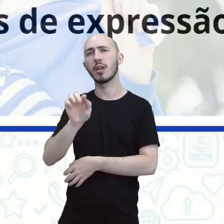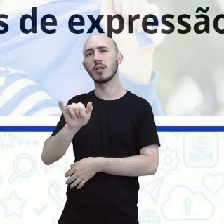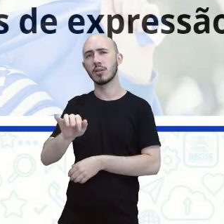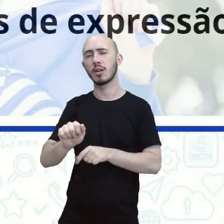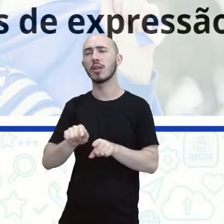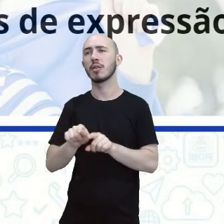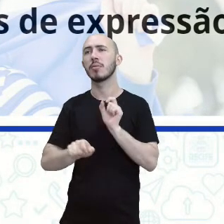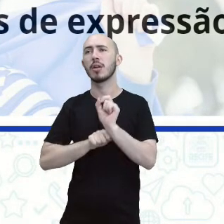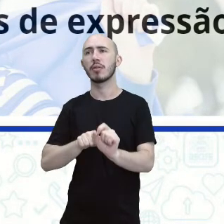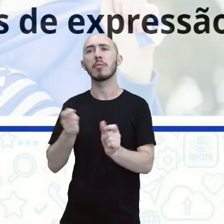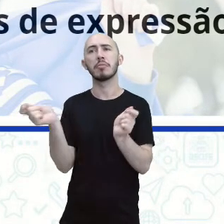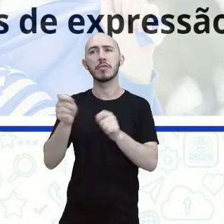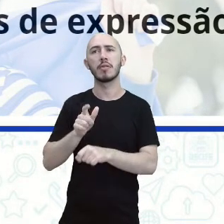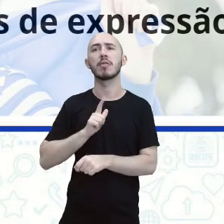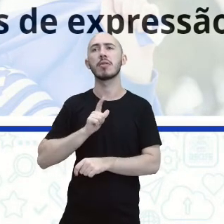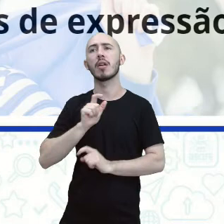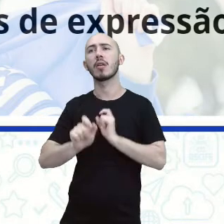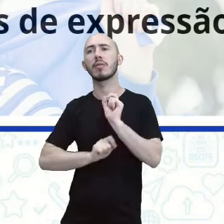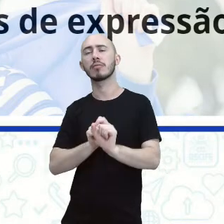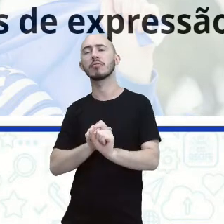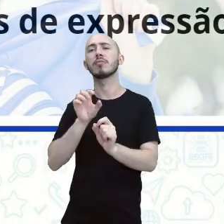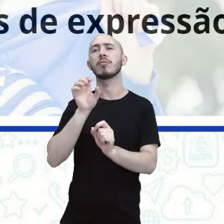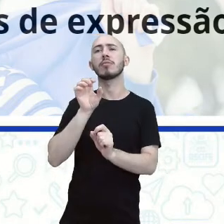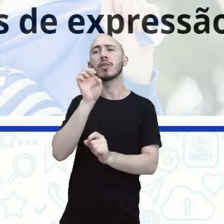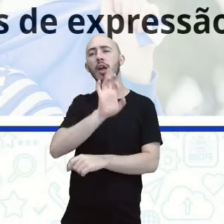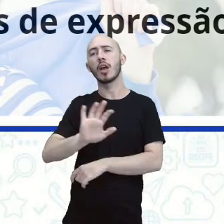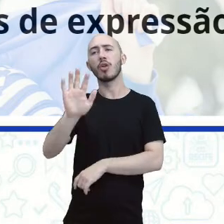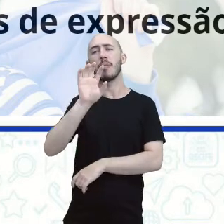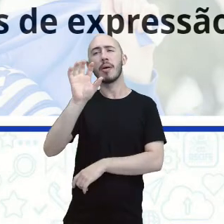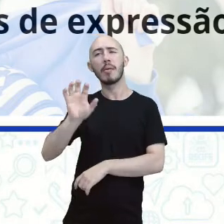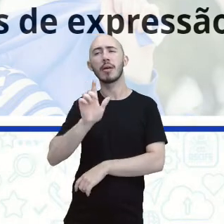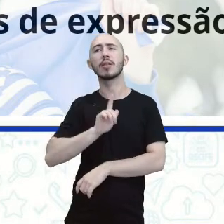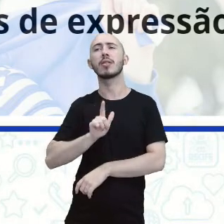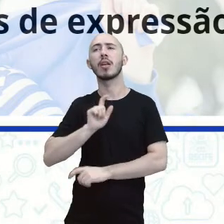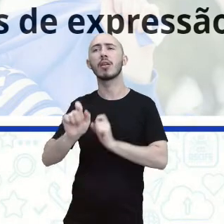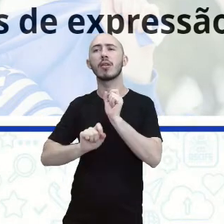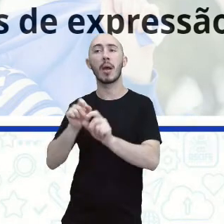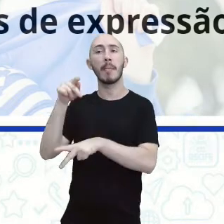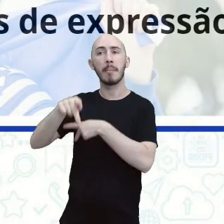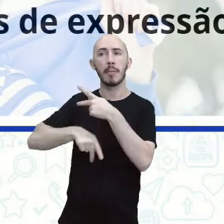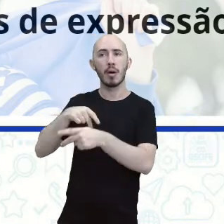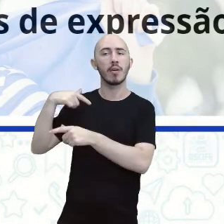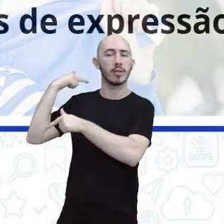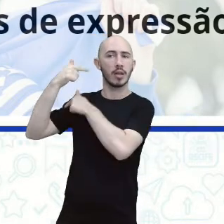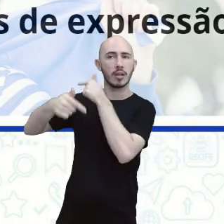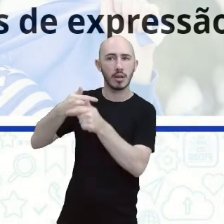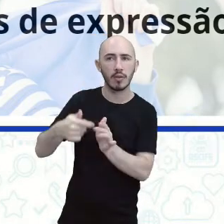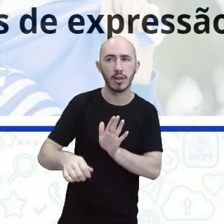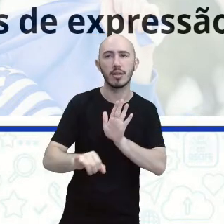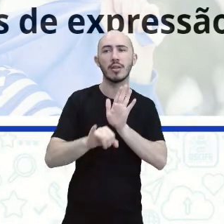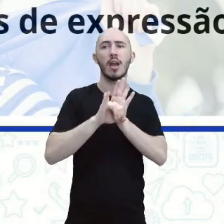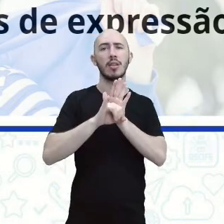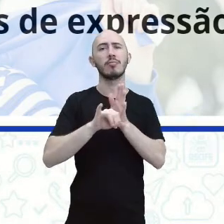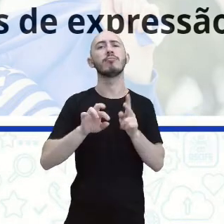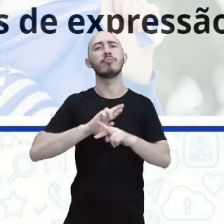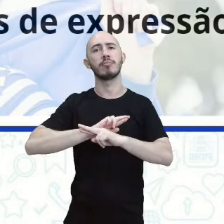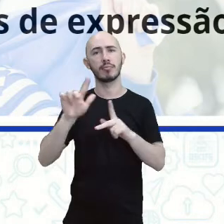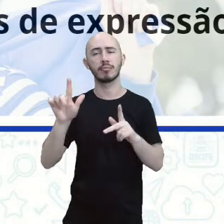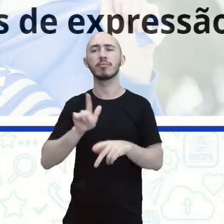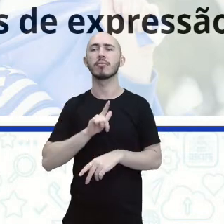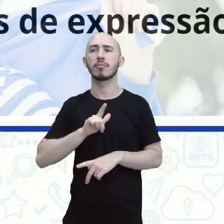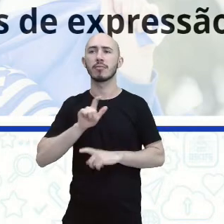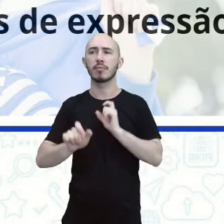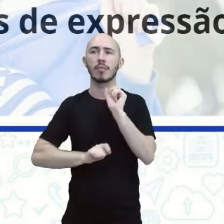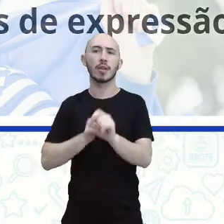É possível encontrar algumas regiões da Europa a convivência entre povos tradicionais cujas identidades culturais são divergentes. A língua é uma das